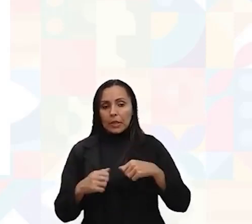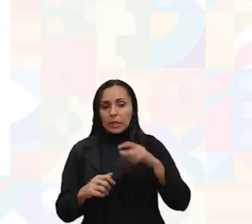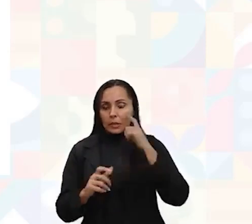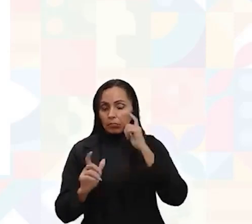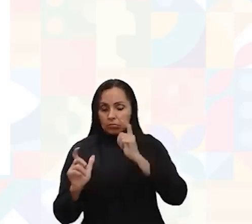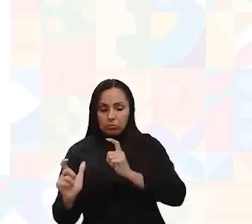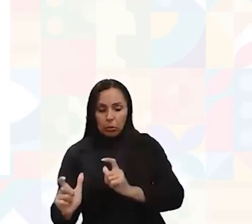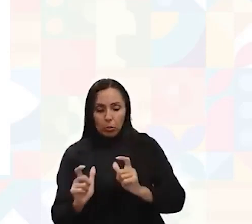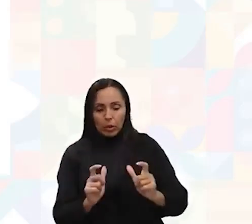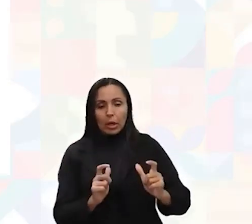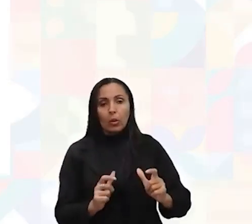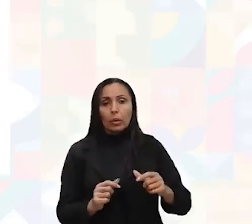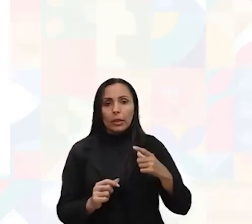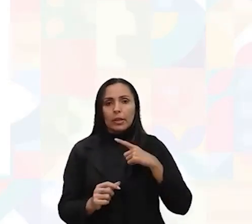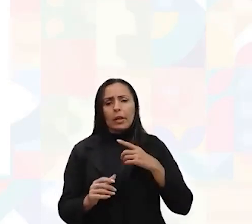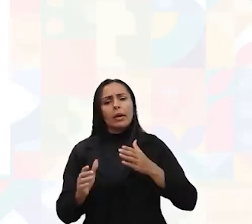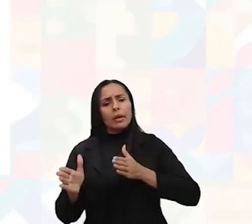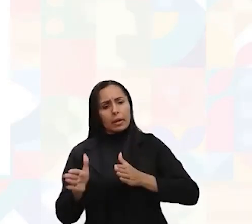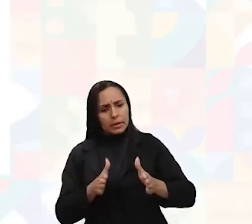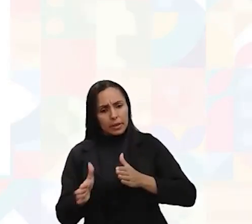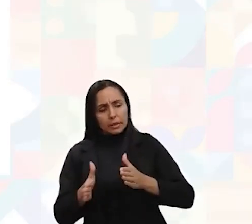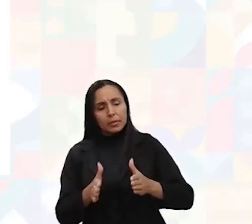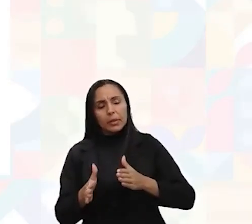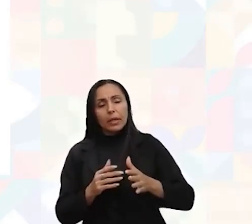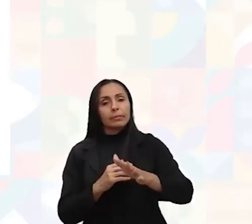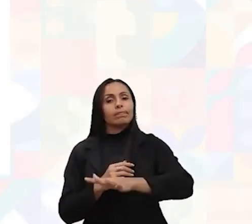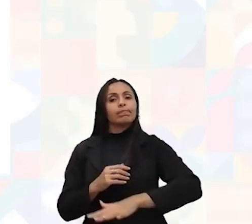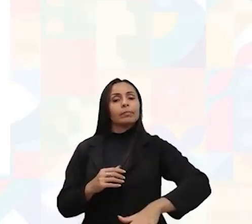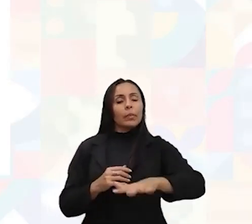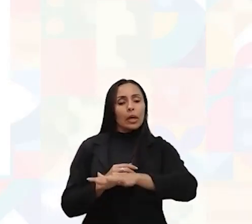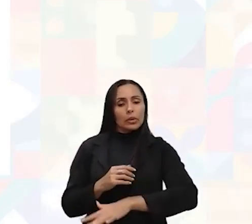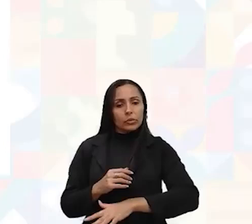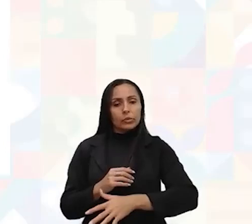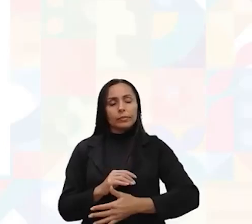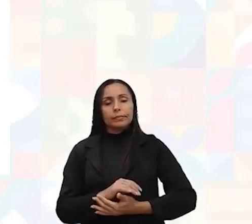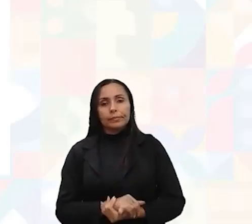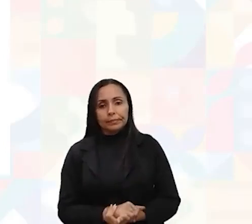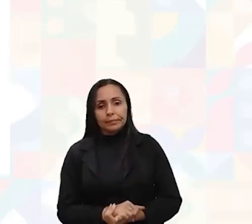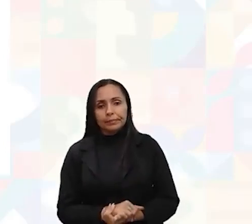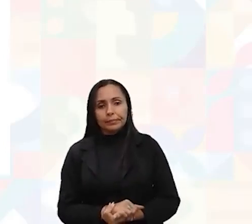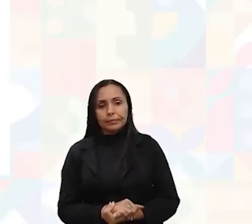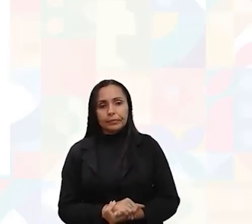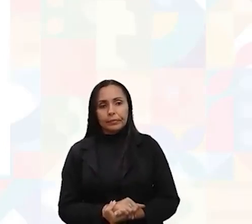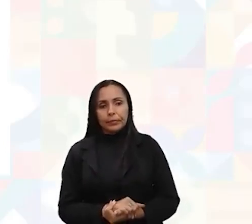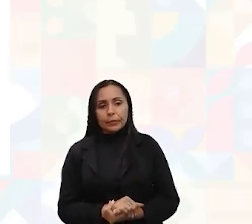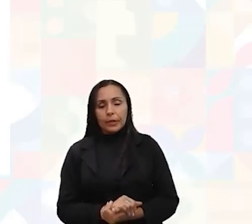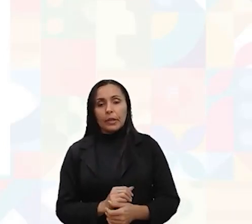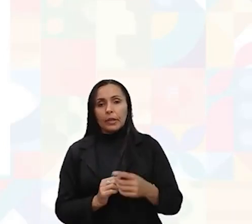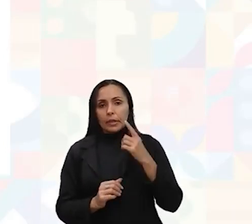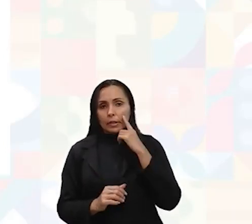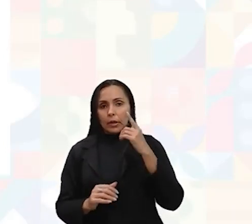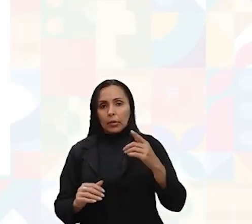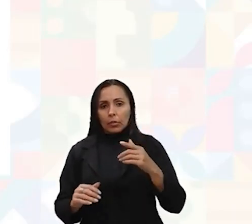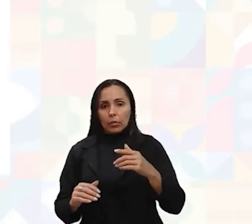local que tenha essa acessibilidade de espaço, essa acessibilidade física, né? Rampas,